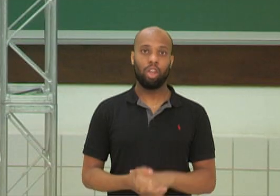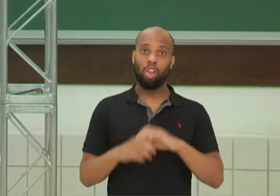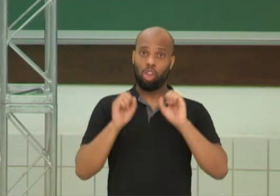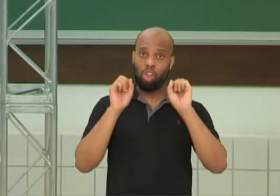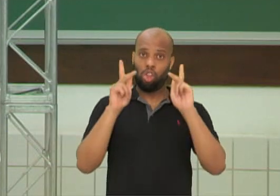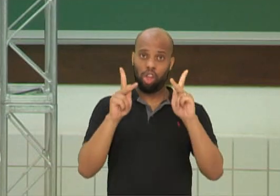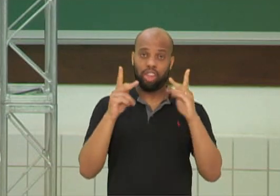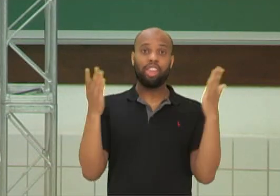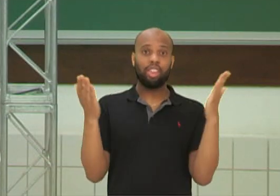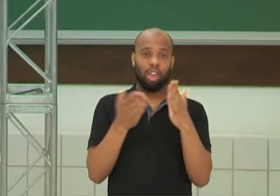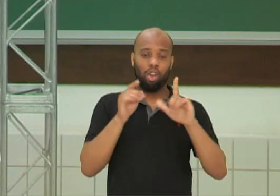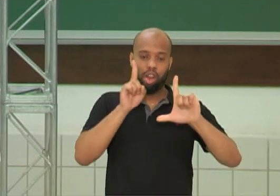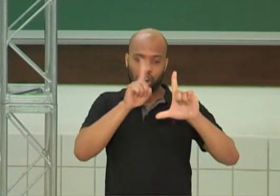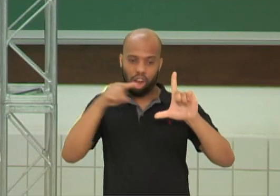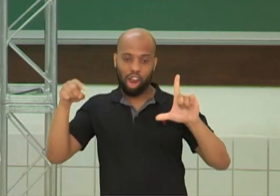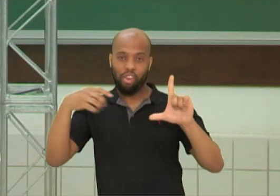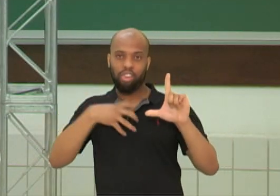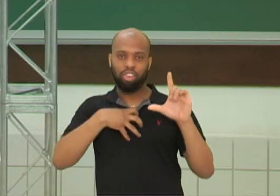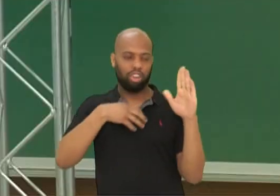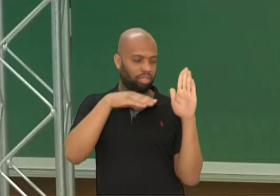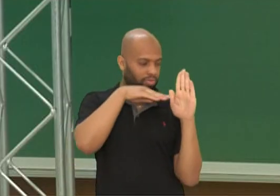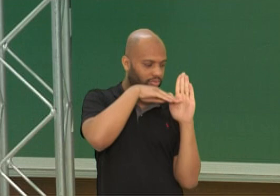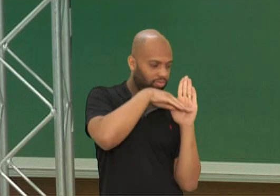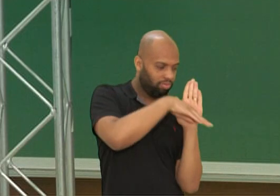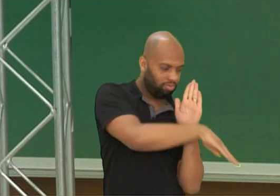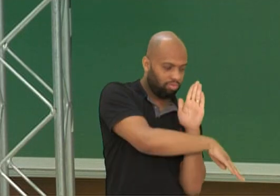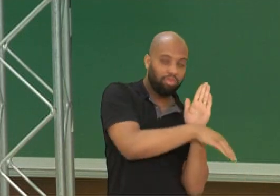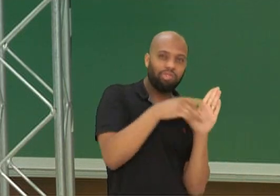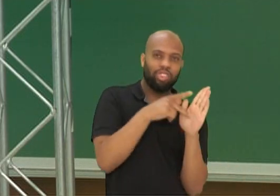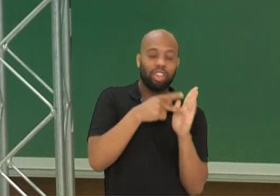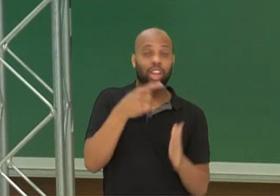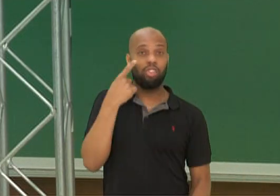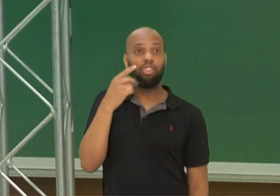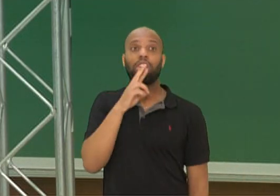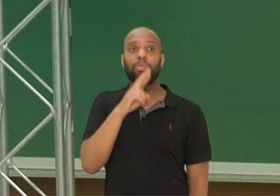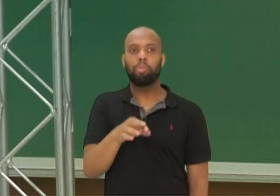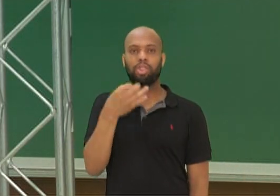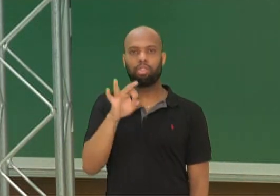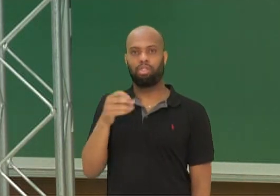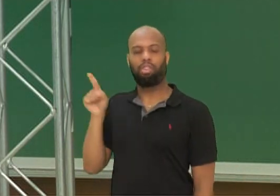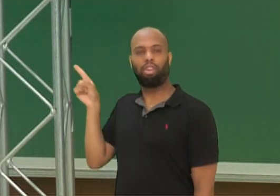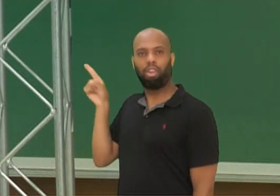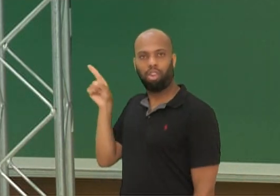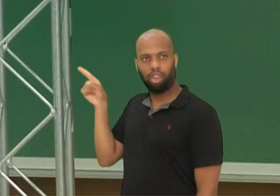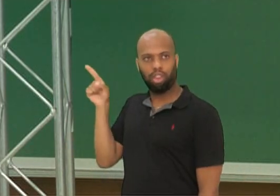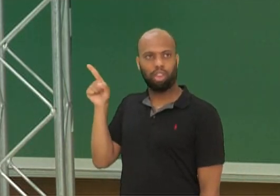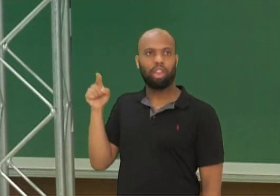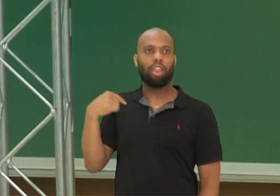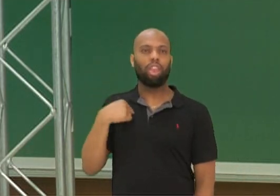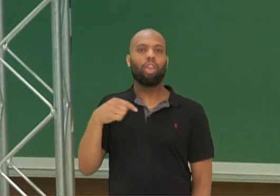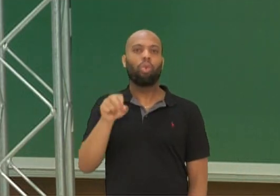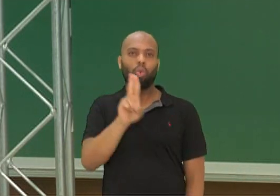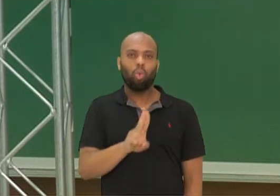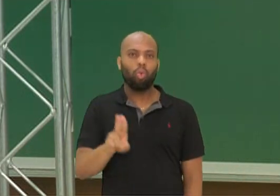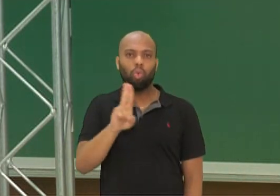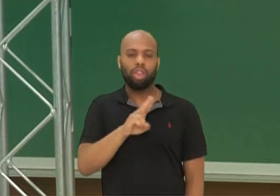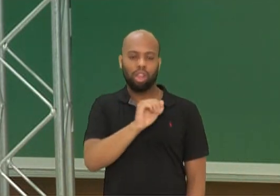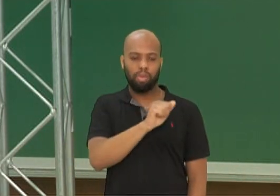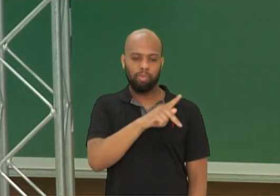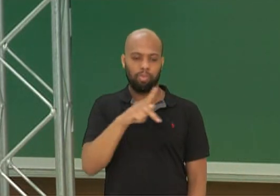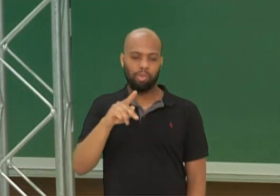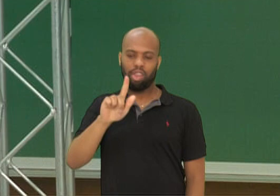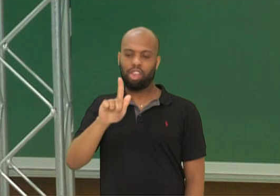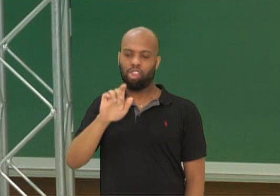gráfico decrescente, não foi? Olha só a solução, o resultado desse gráfico. Inclusive, o professor usou aqui o